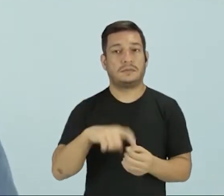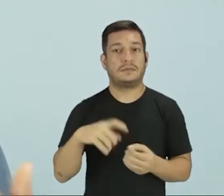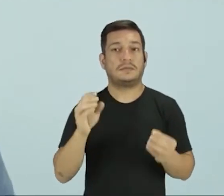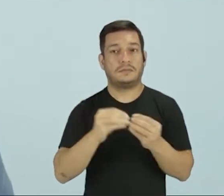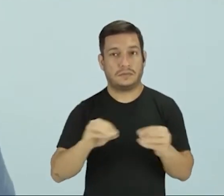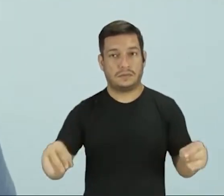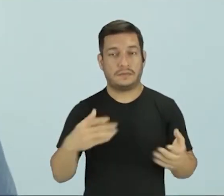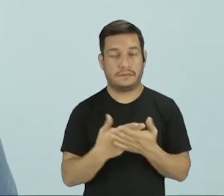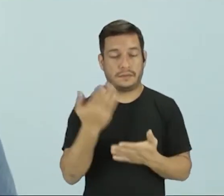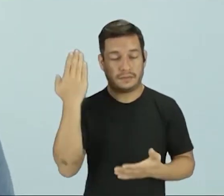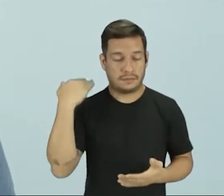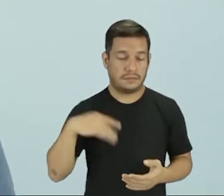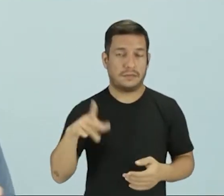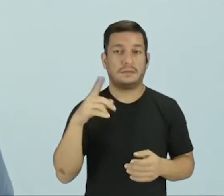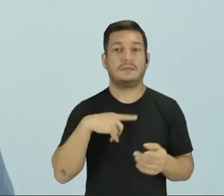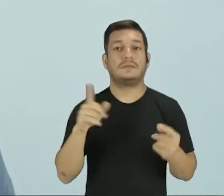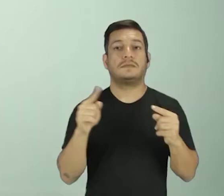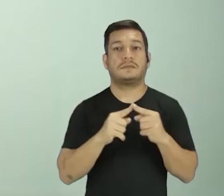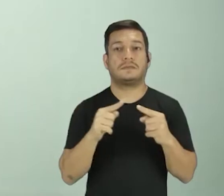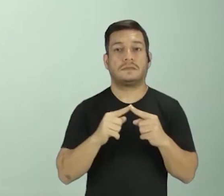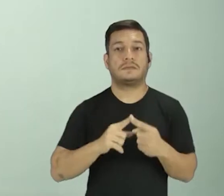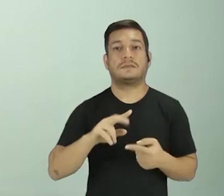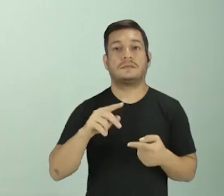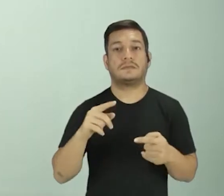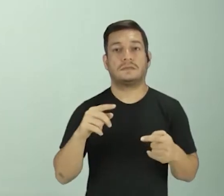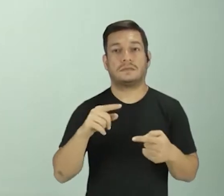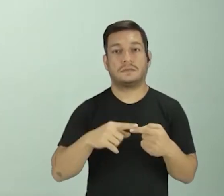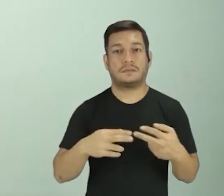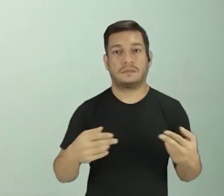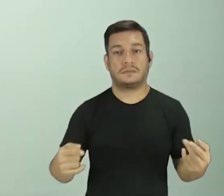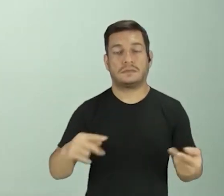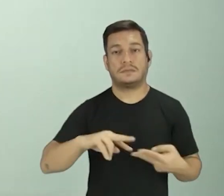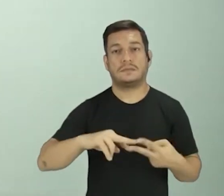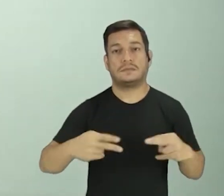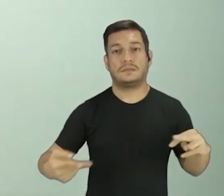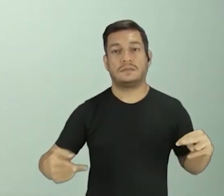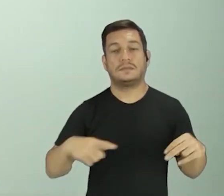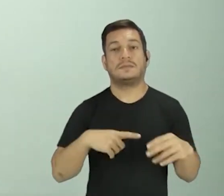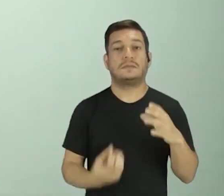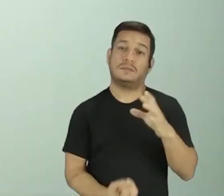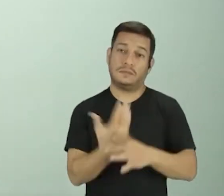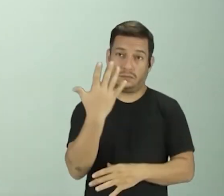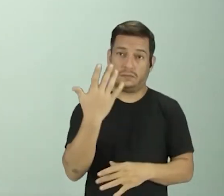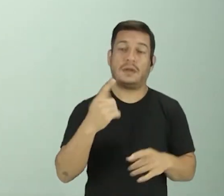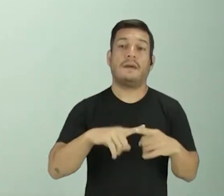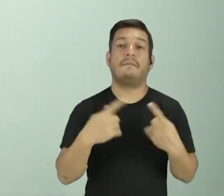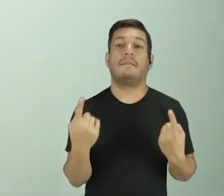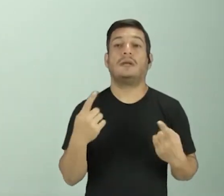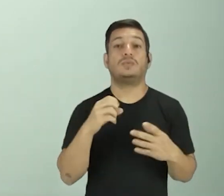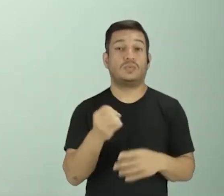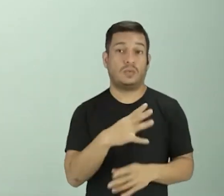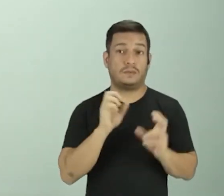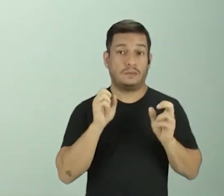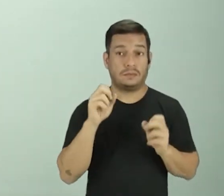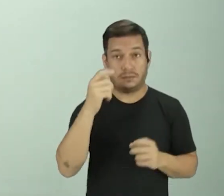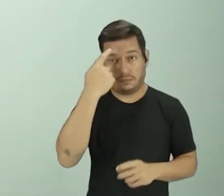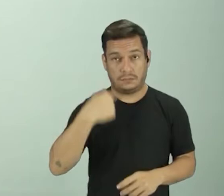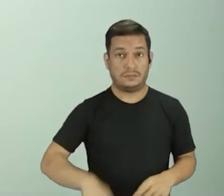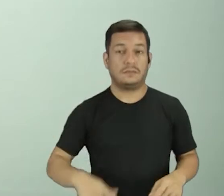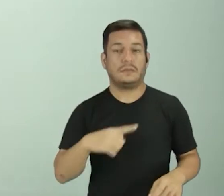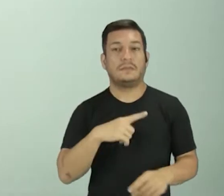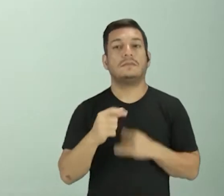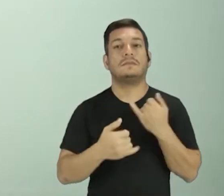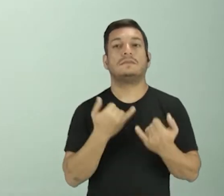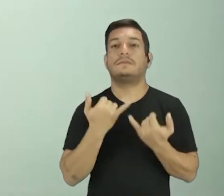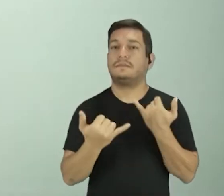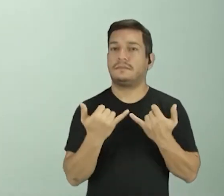passada, se cruzando, combinando o seu material genético para dar origem a um novo ser. Só que esse novo ser, ele vai ter